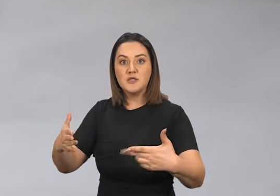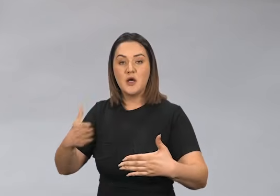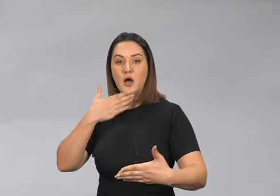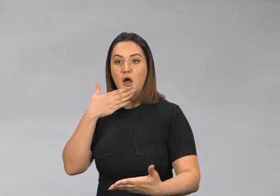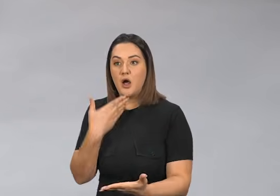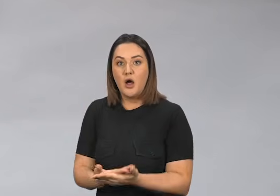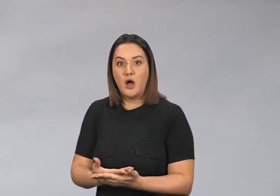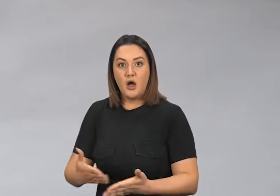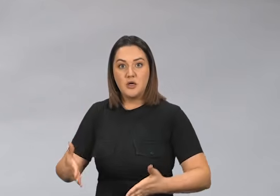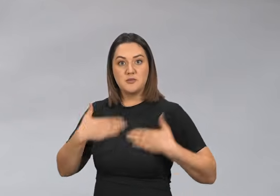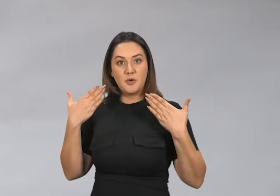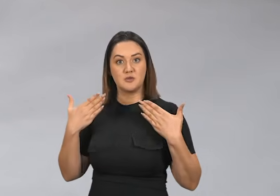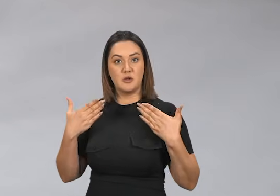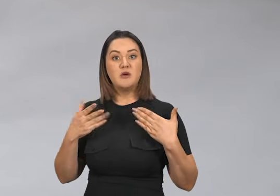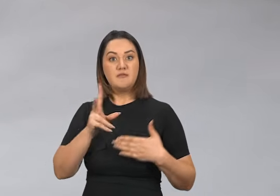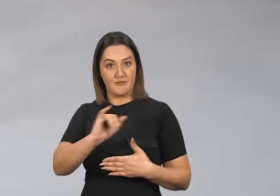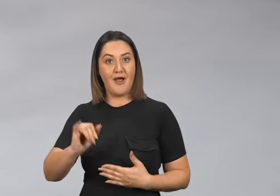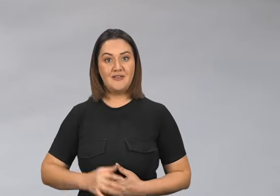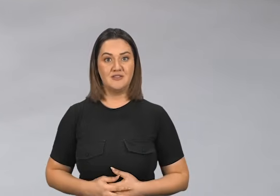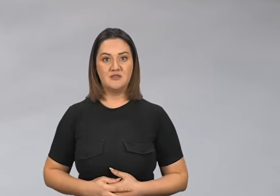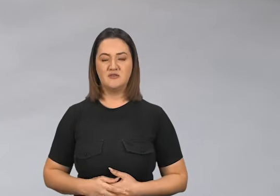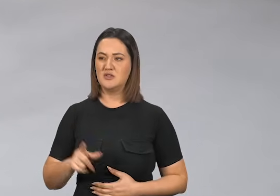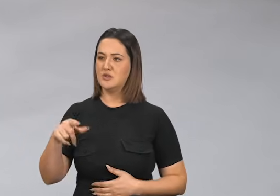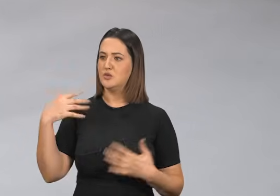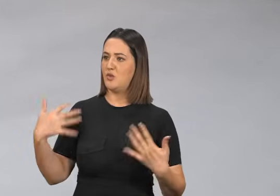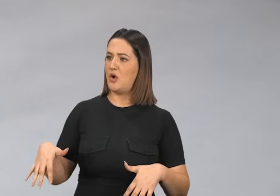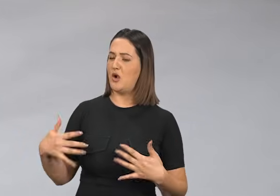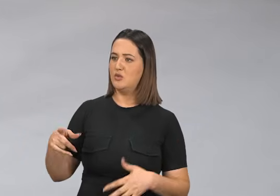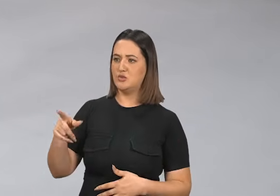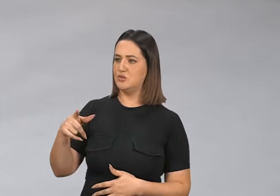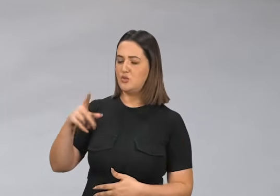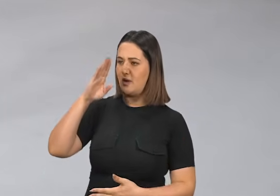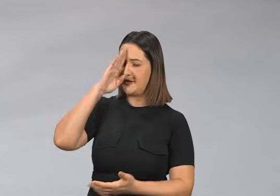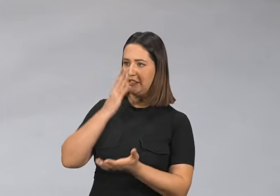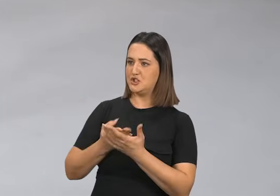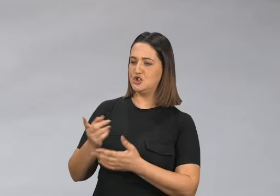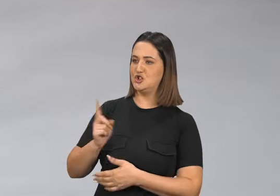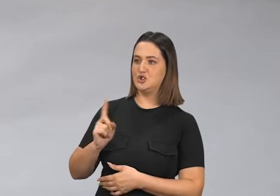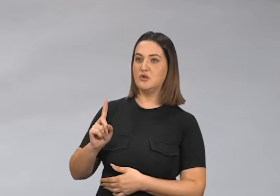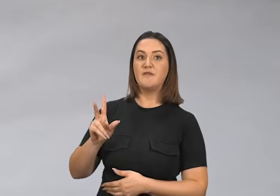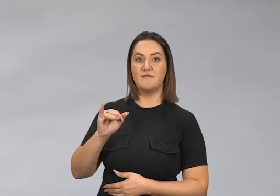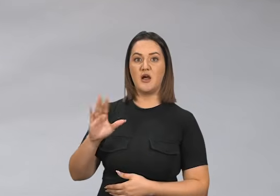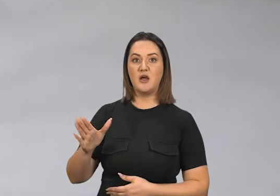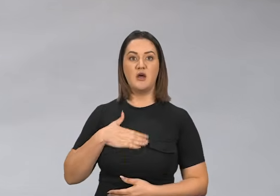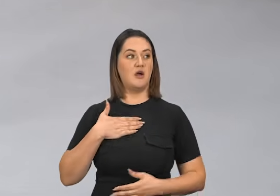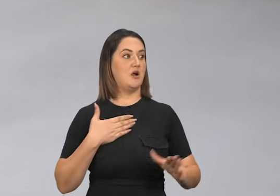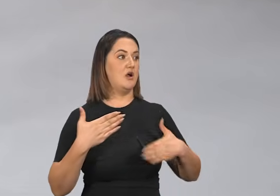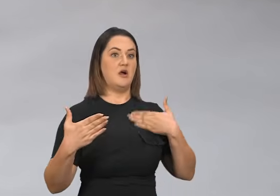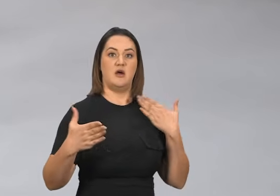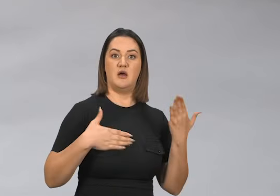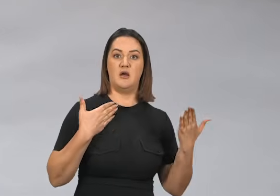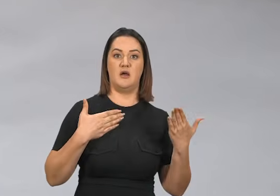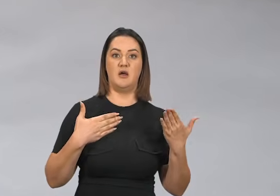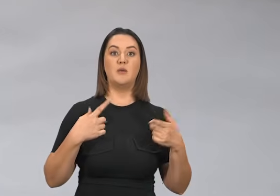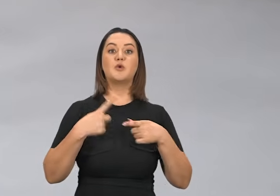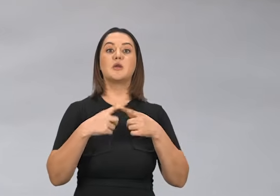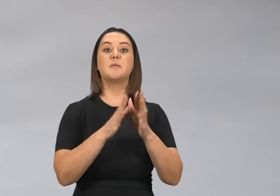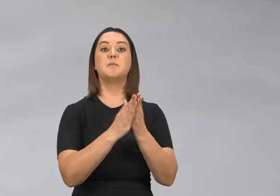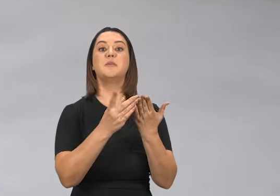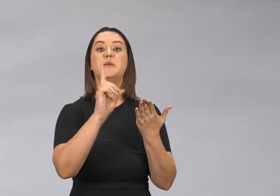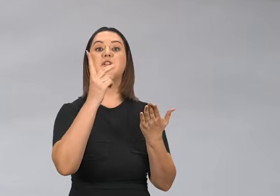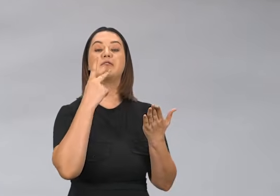espantosas, que de repente você toma um susto, você fala assim, não é possível, entendeu? A Bíblia usa a expressão